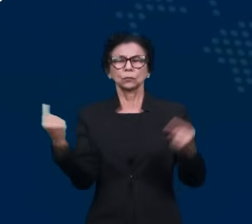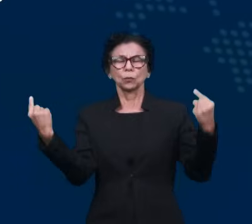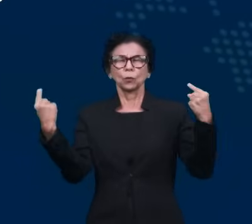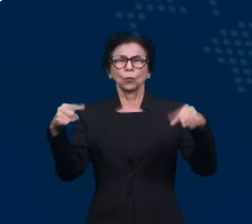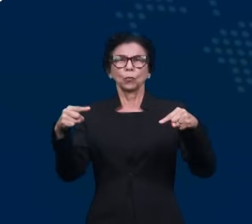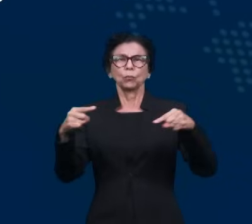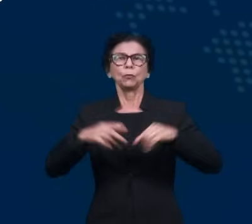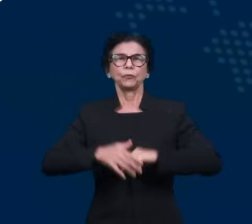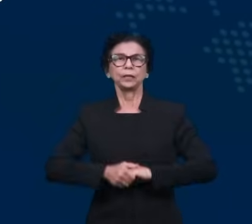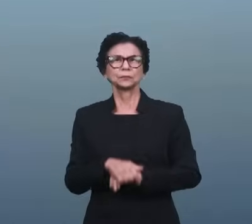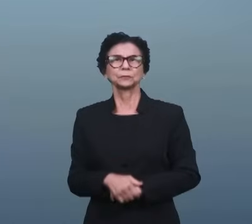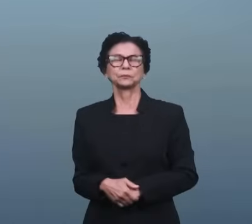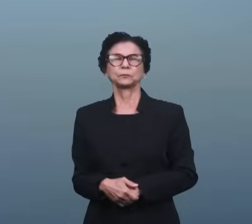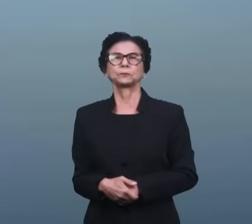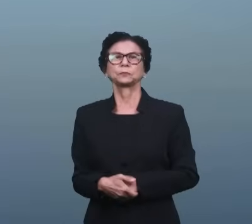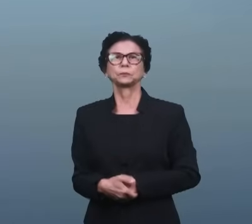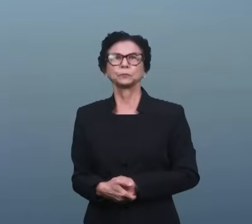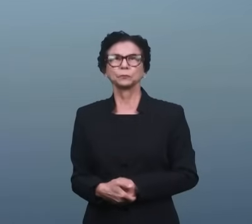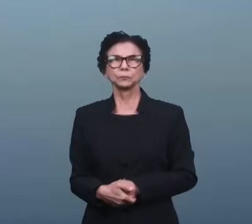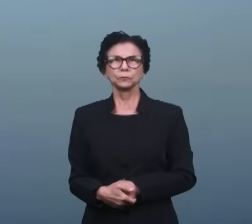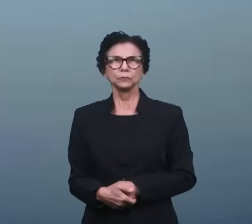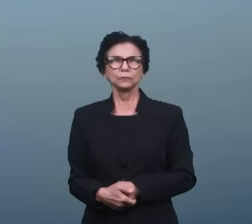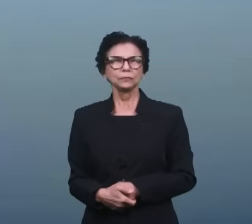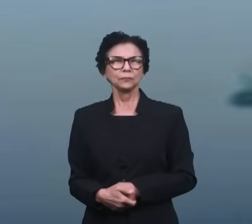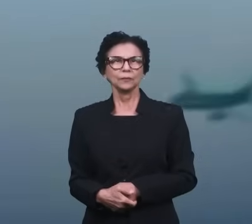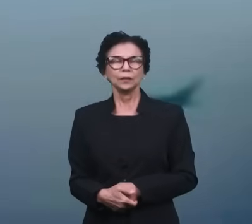contra as torres altas.